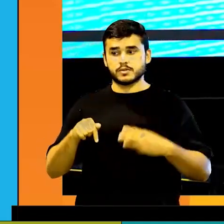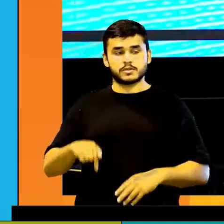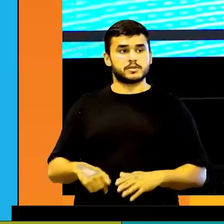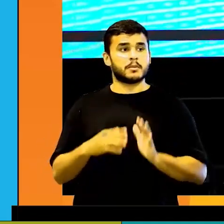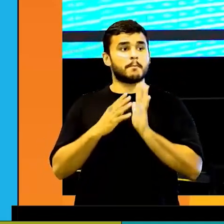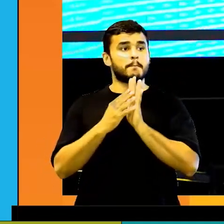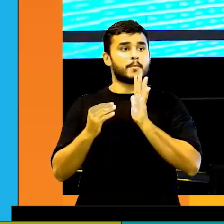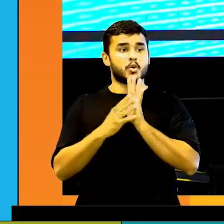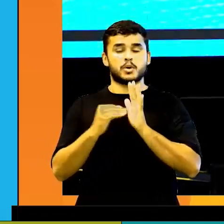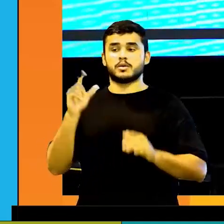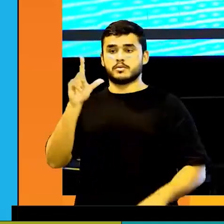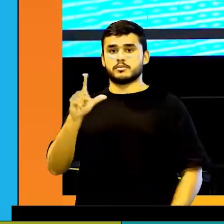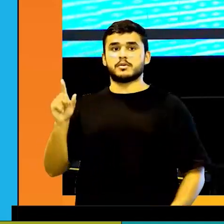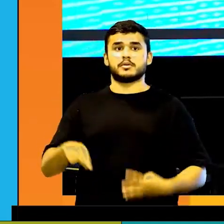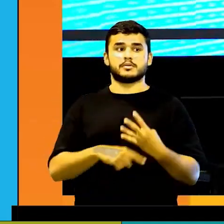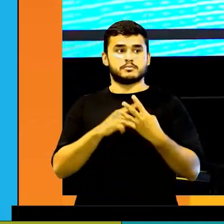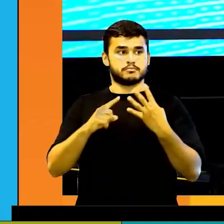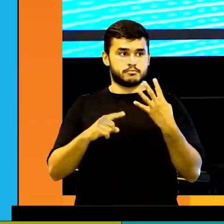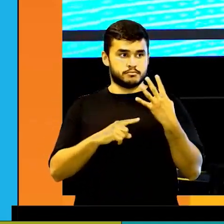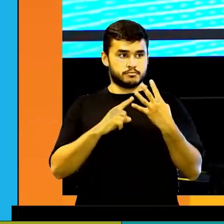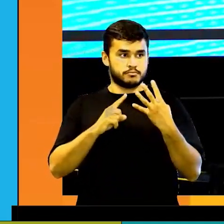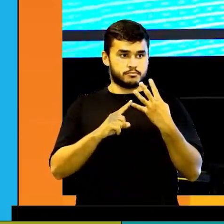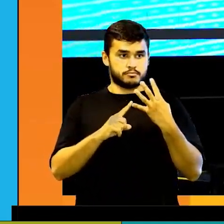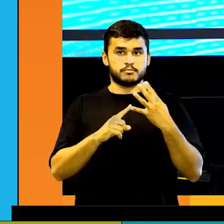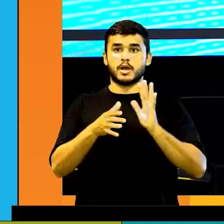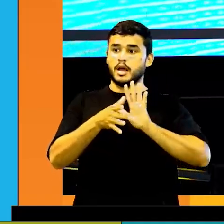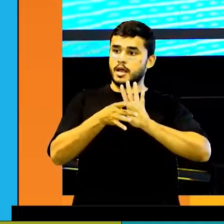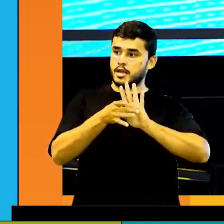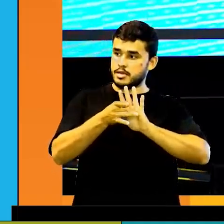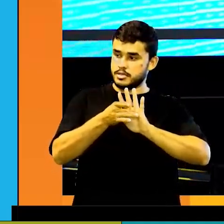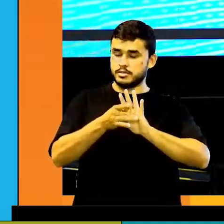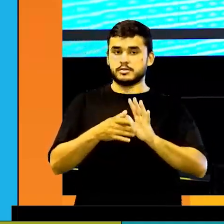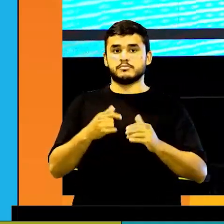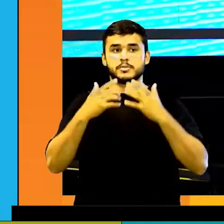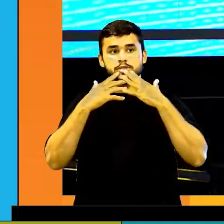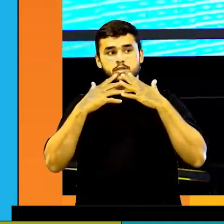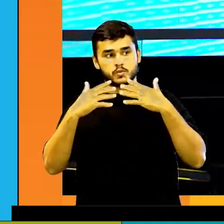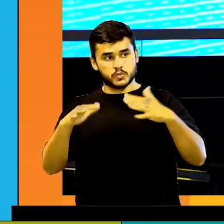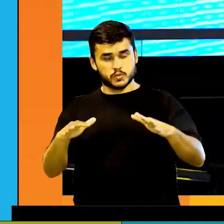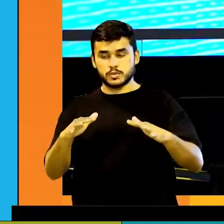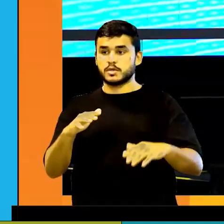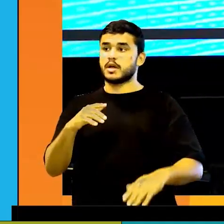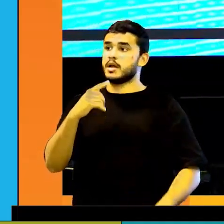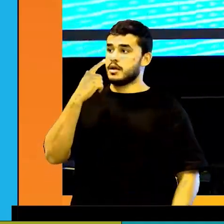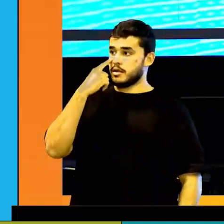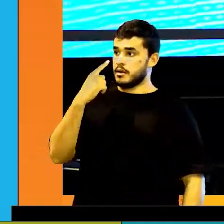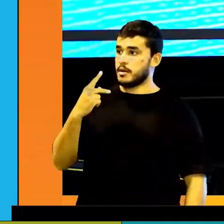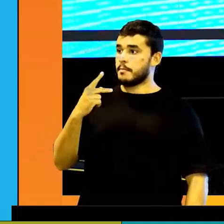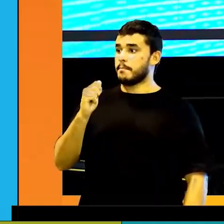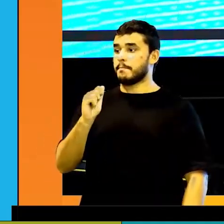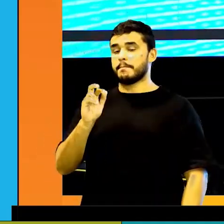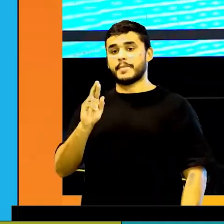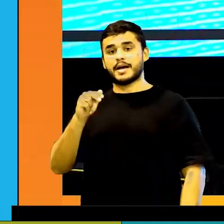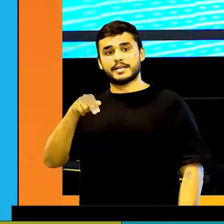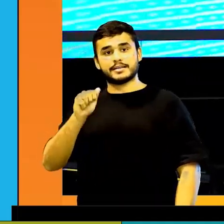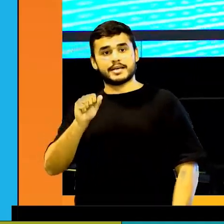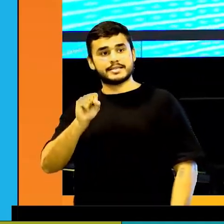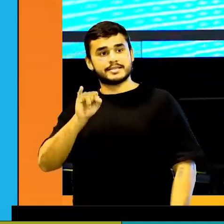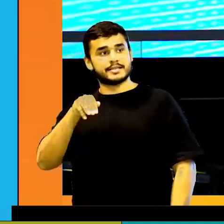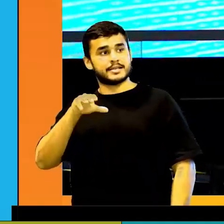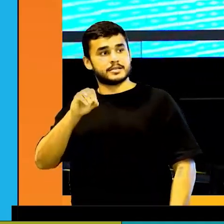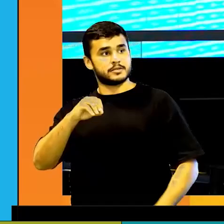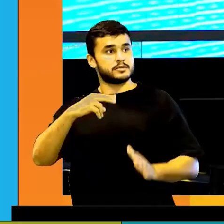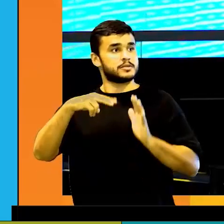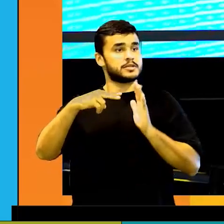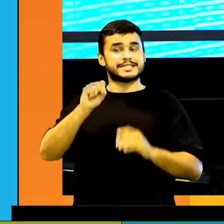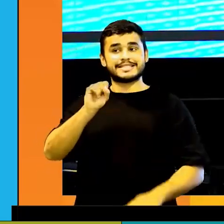brasileira. Aí vem realismo, naturalismo, parnasianismo, simbolismo, até a